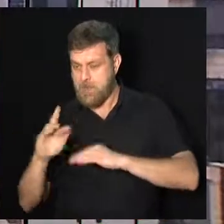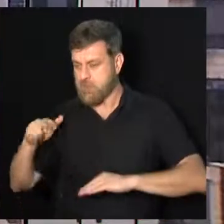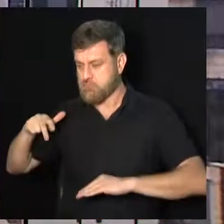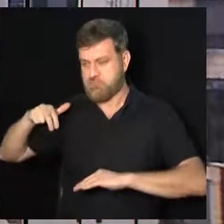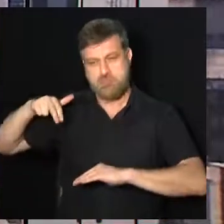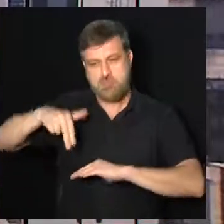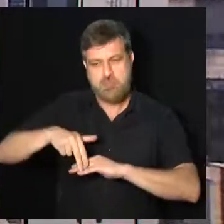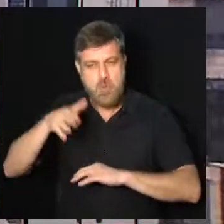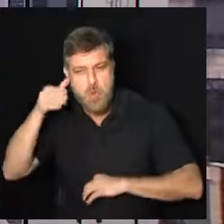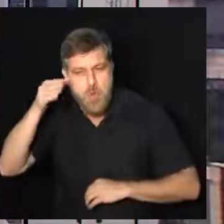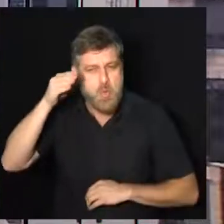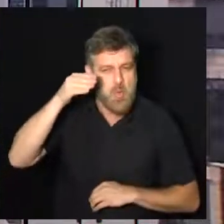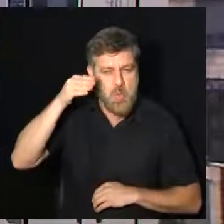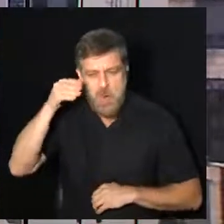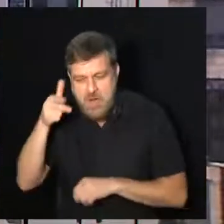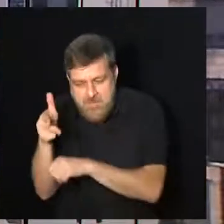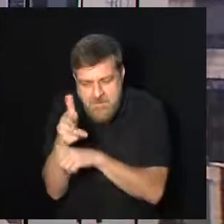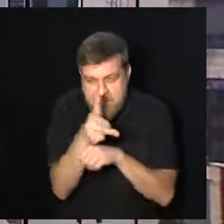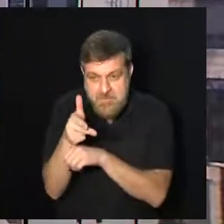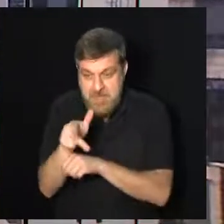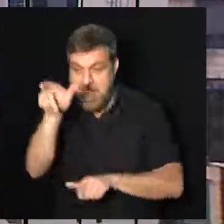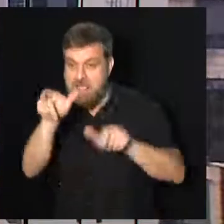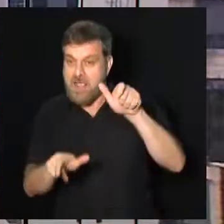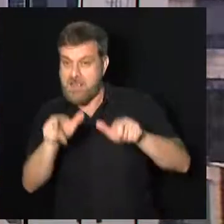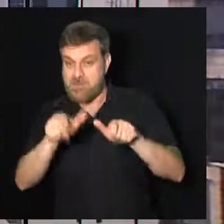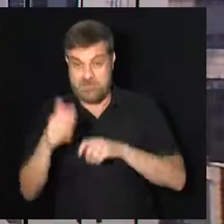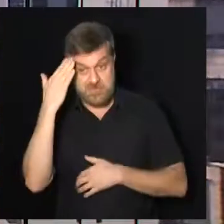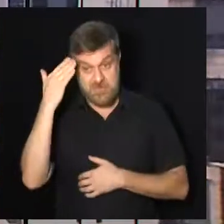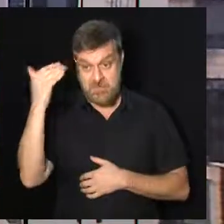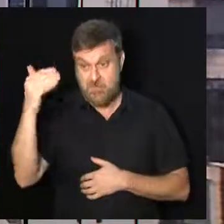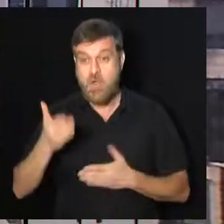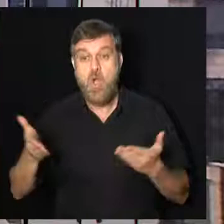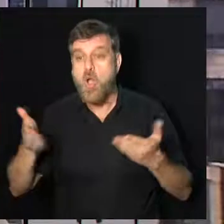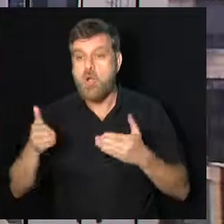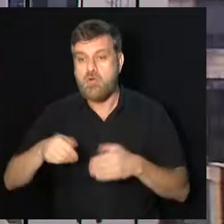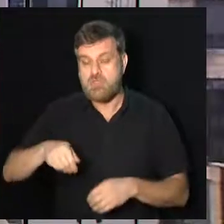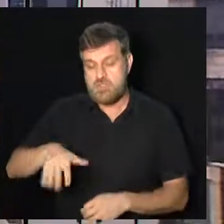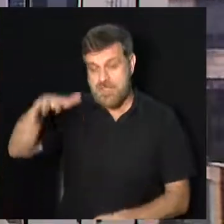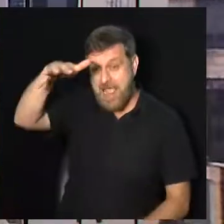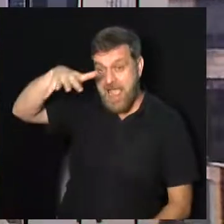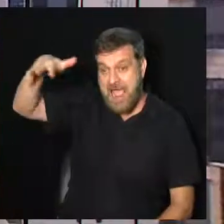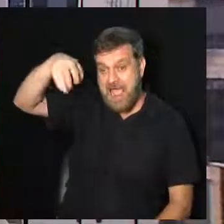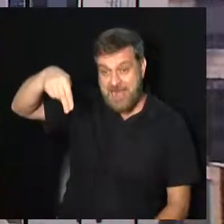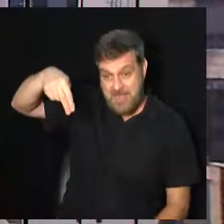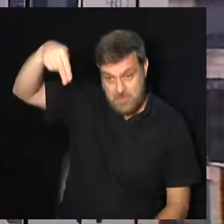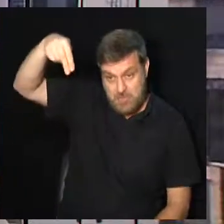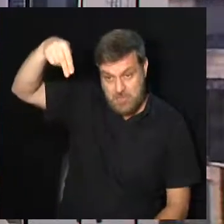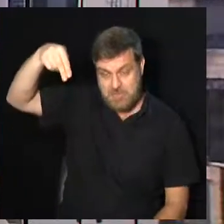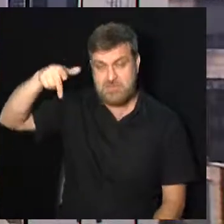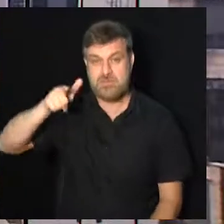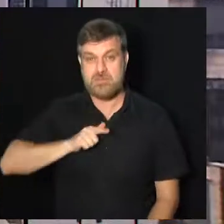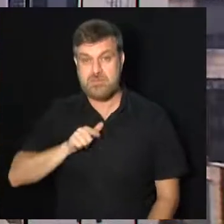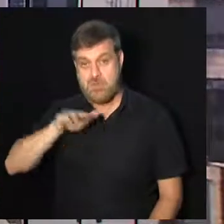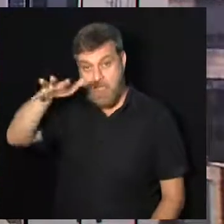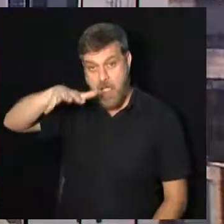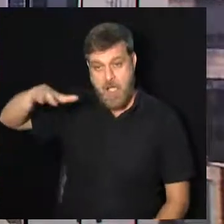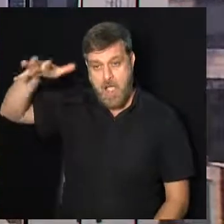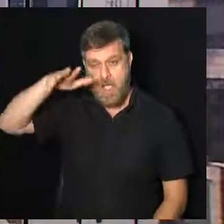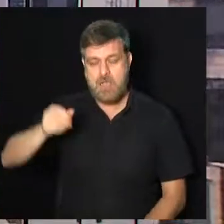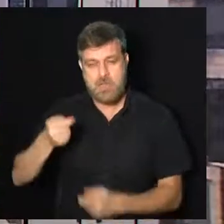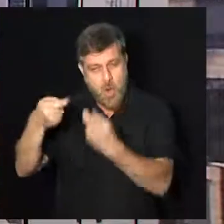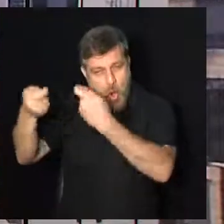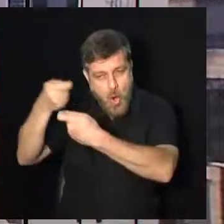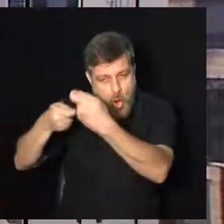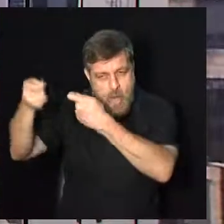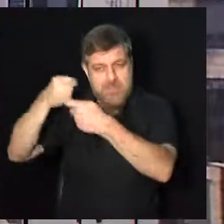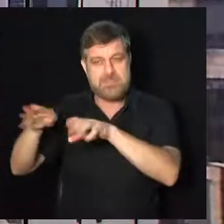descobrir curiosidades, personagens e hoje ele está na zona norte de Campinas, importante centro